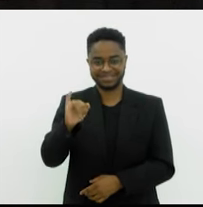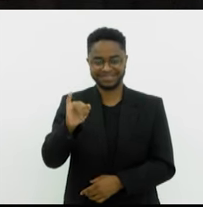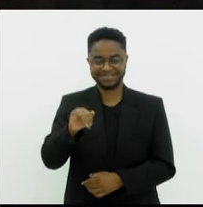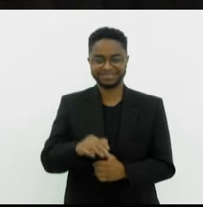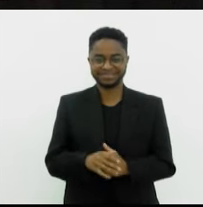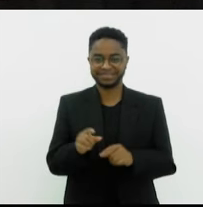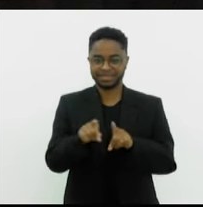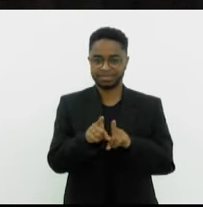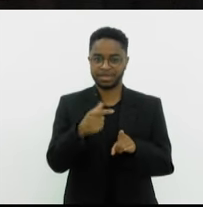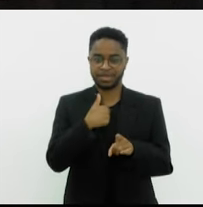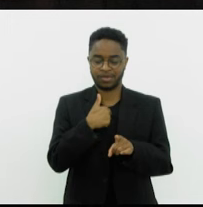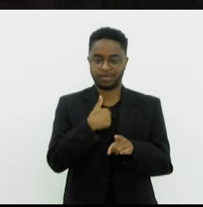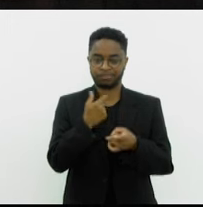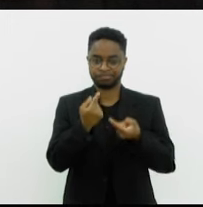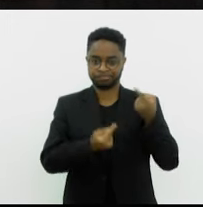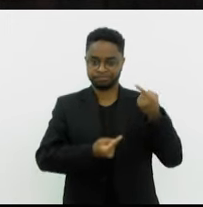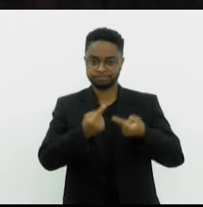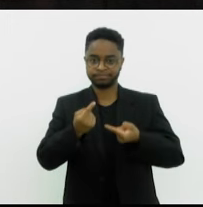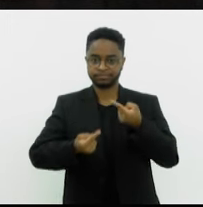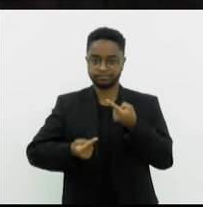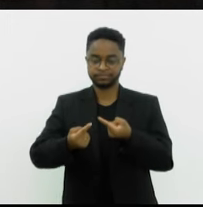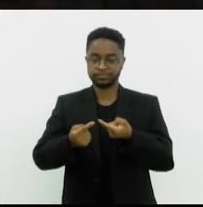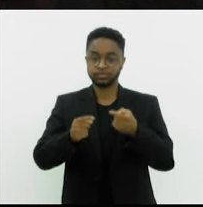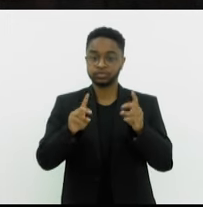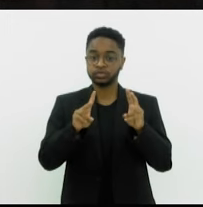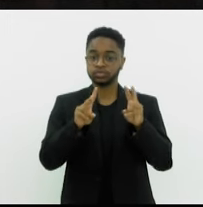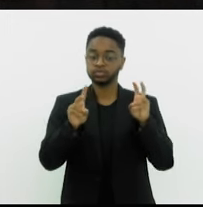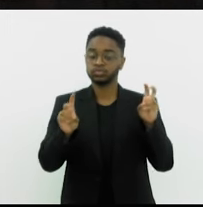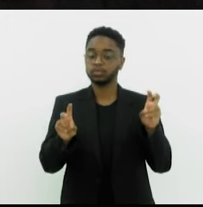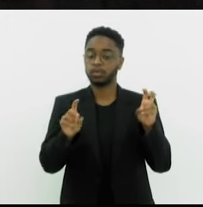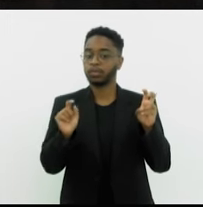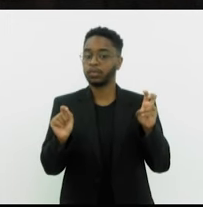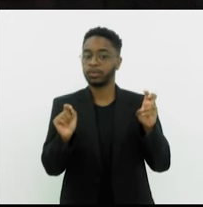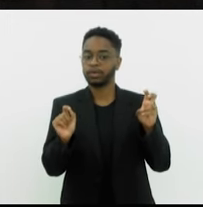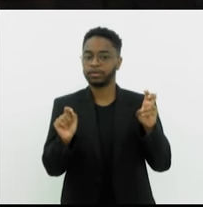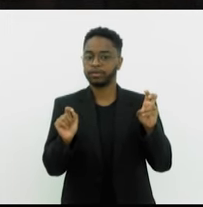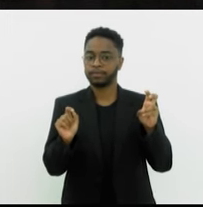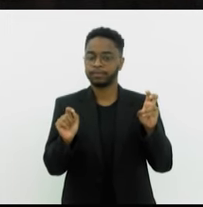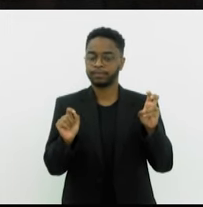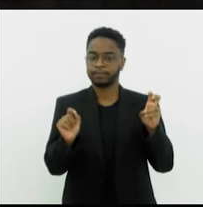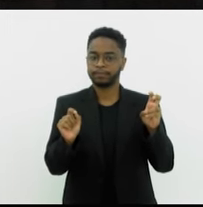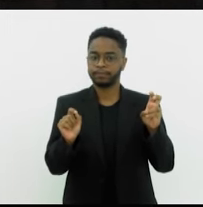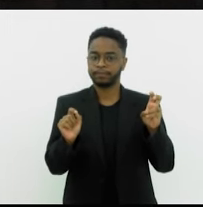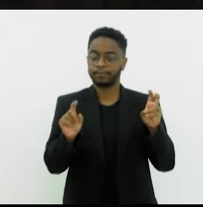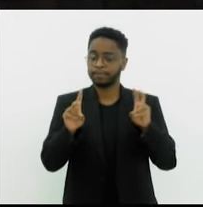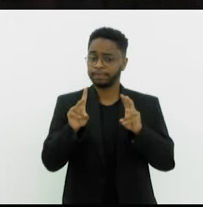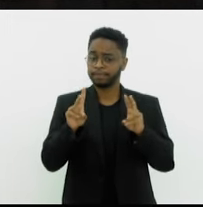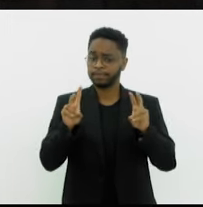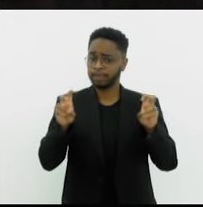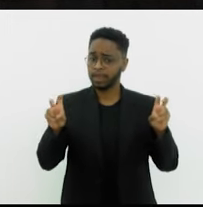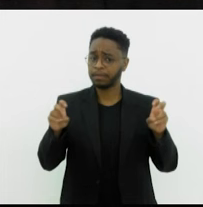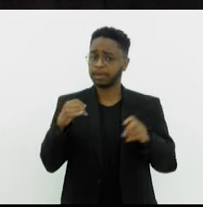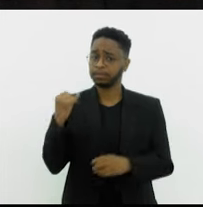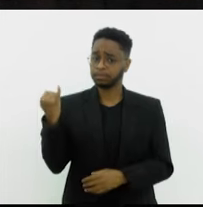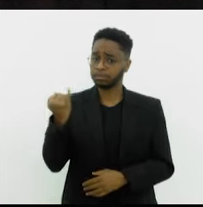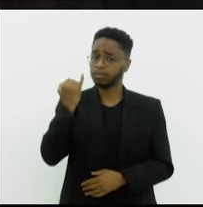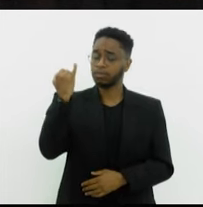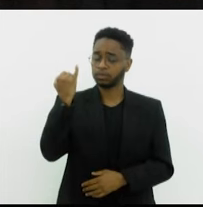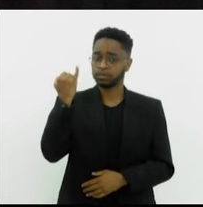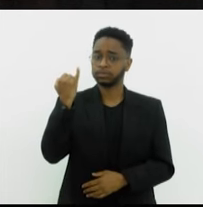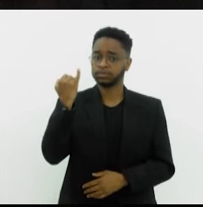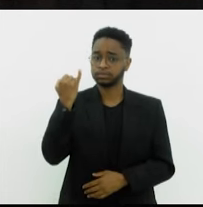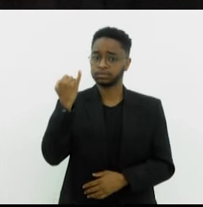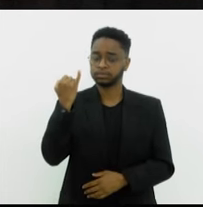e eu, sobre o tema de grande repercussão, que foi